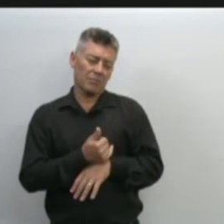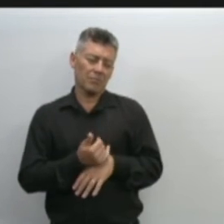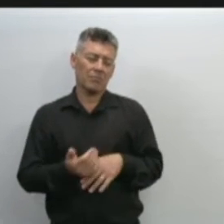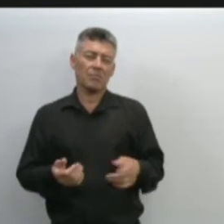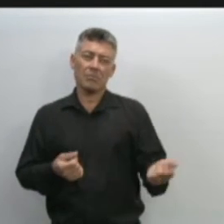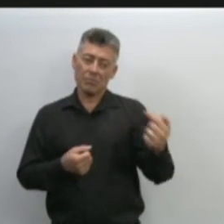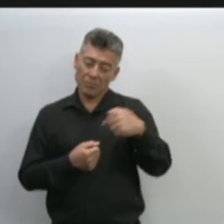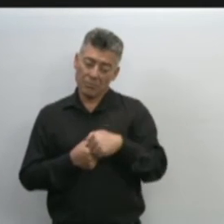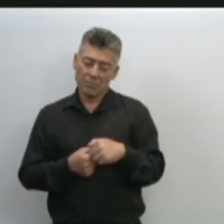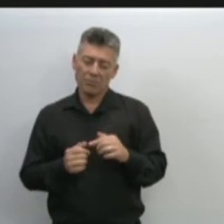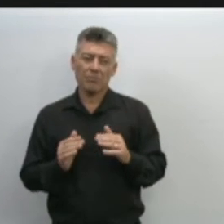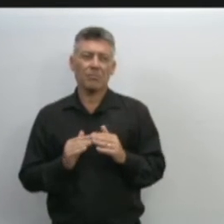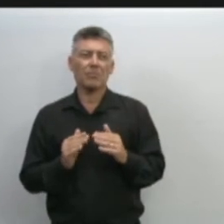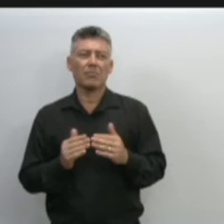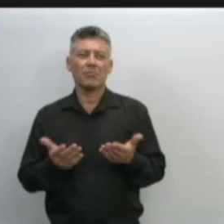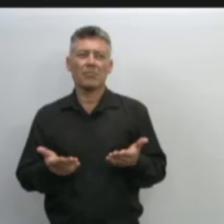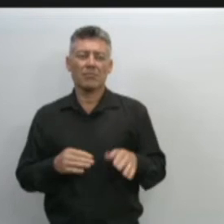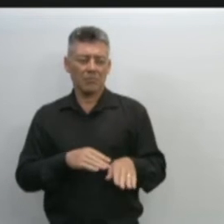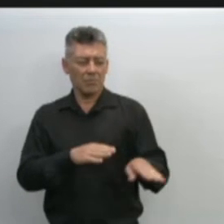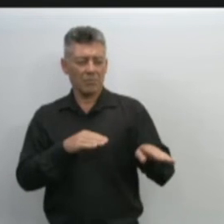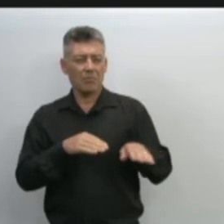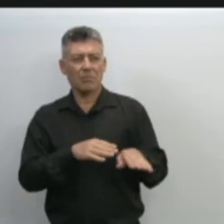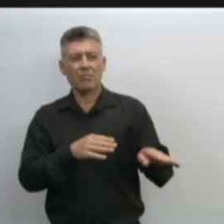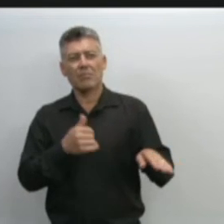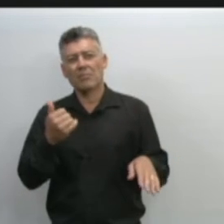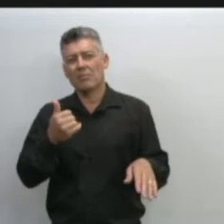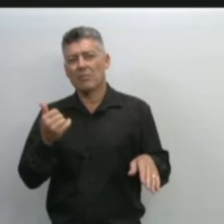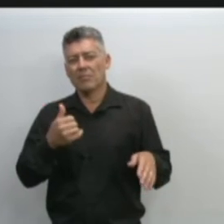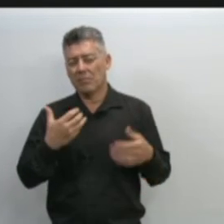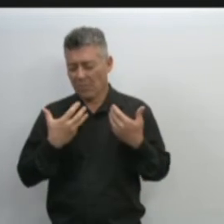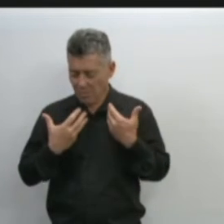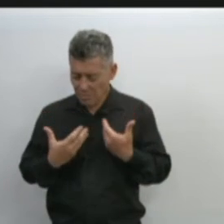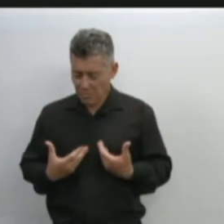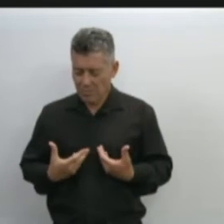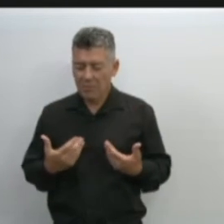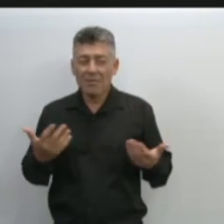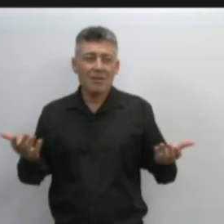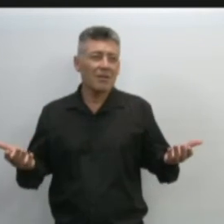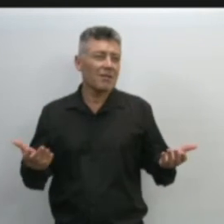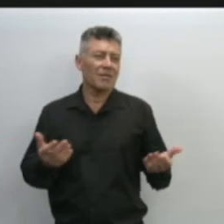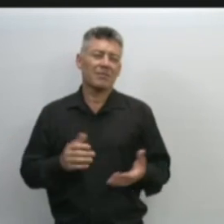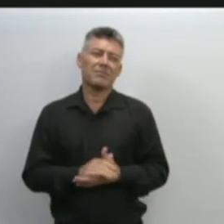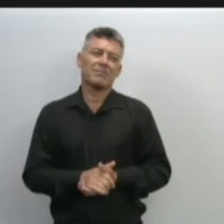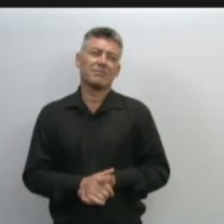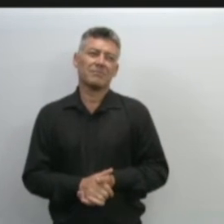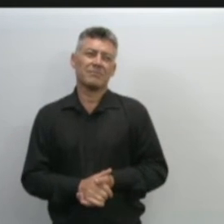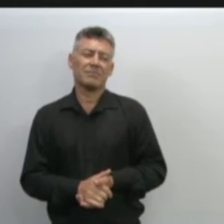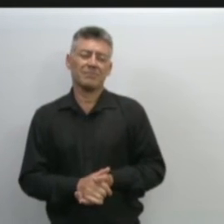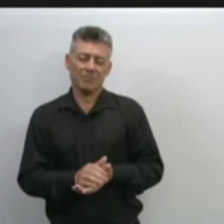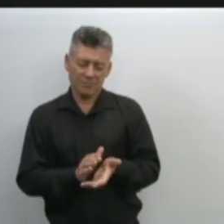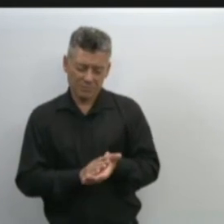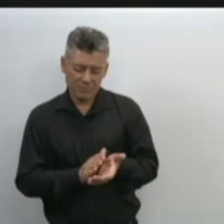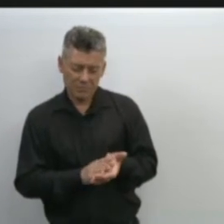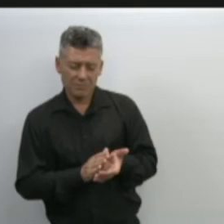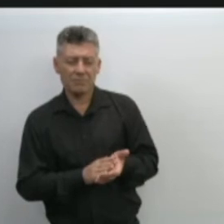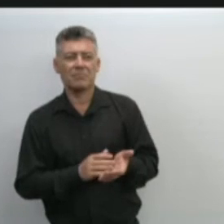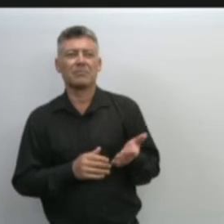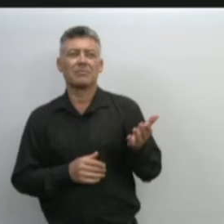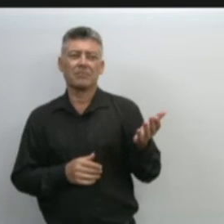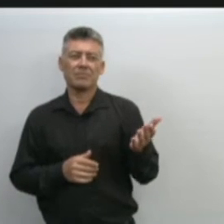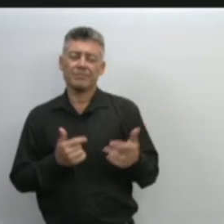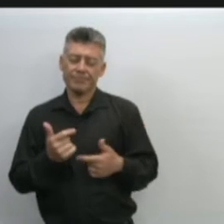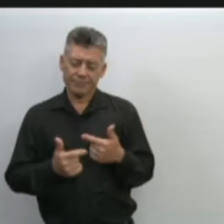ter um trânsito melhor, chegando já cansado do seu dia de trabalho. Então, é parabenizar, né,